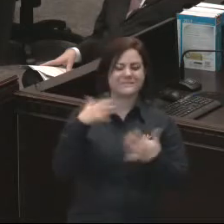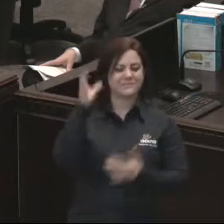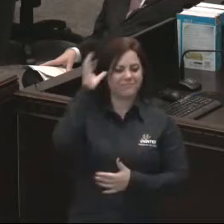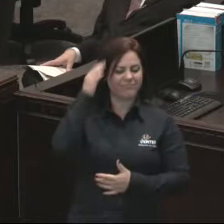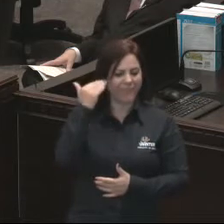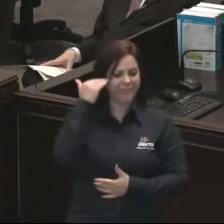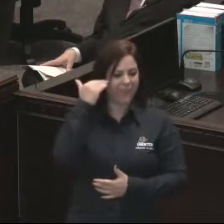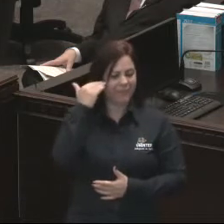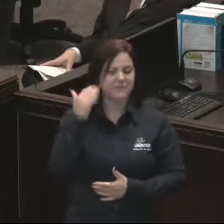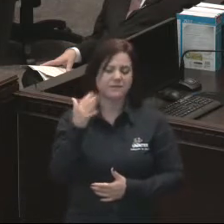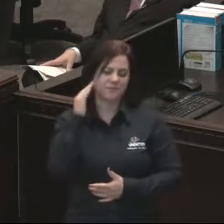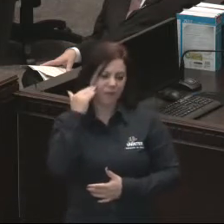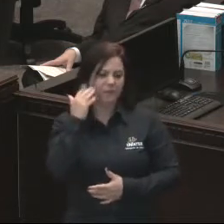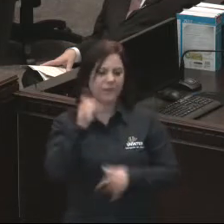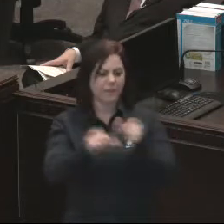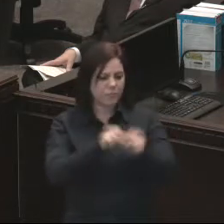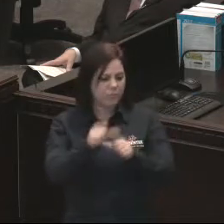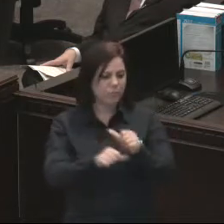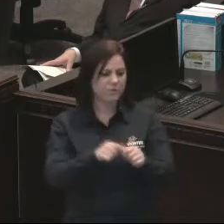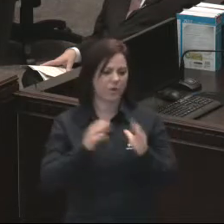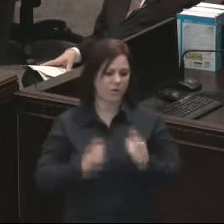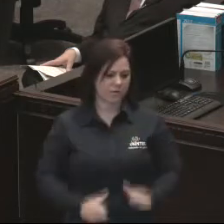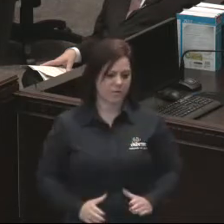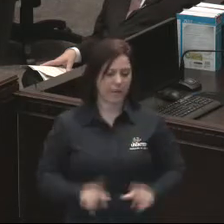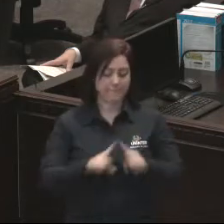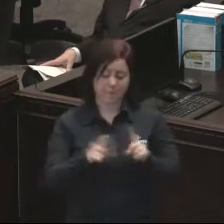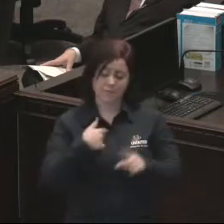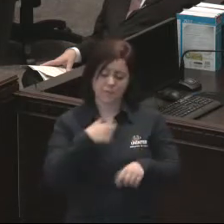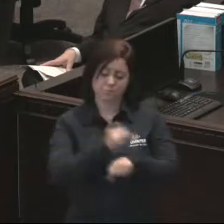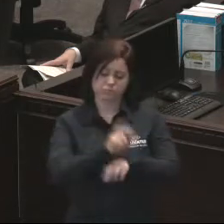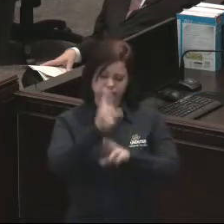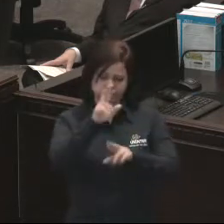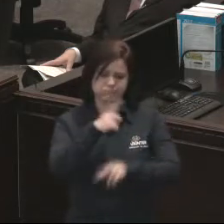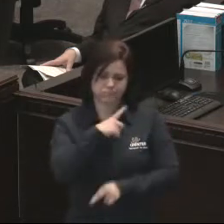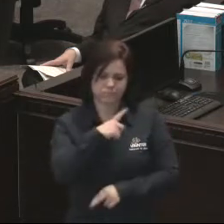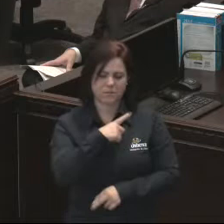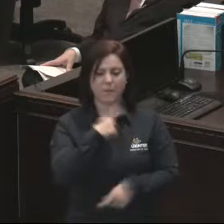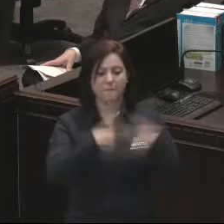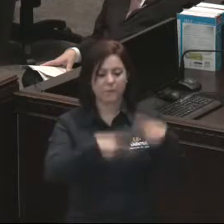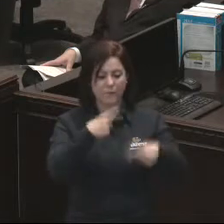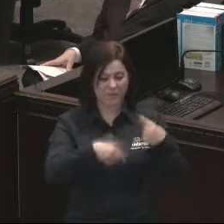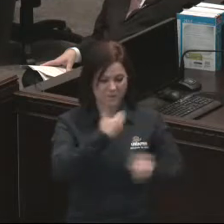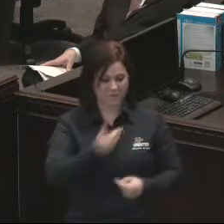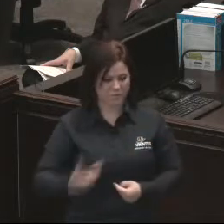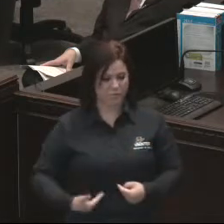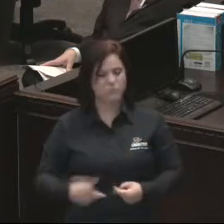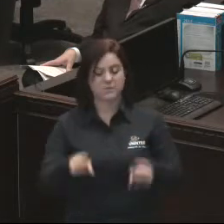se educando melhor. Mas eu tenho esperança que as políticas públicas